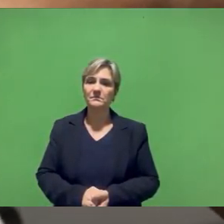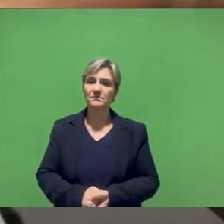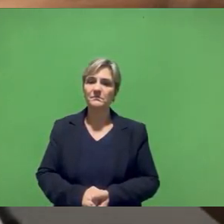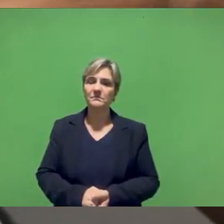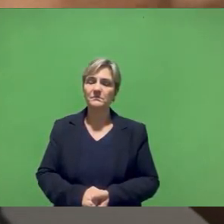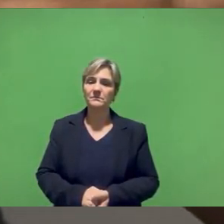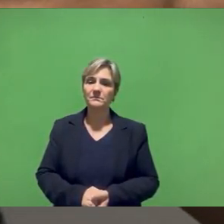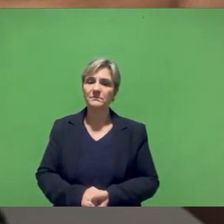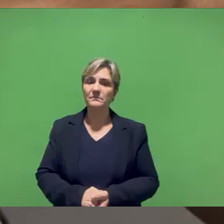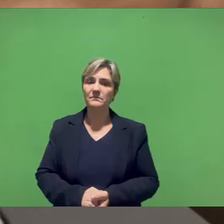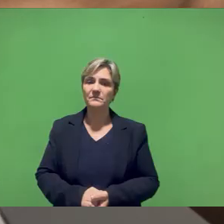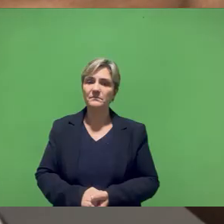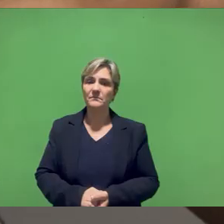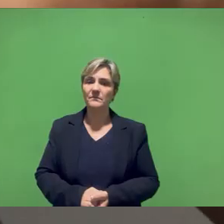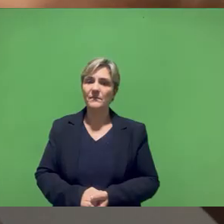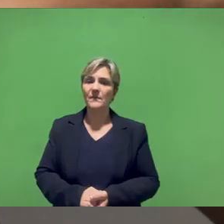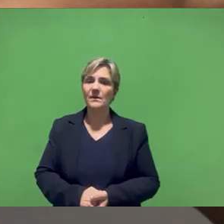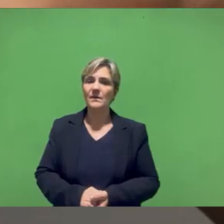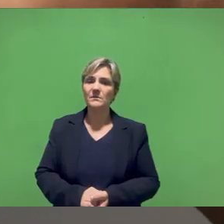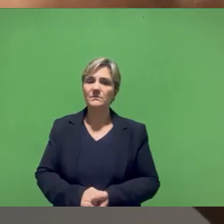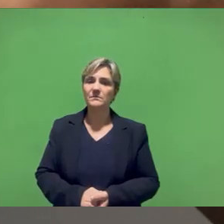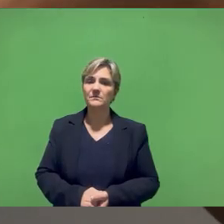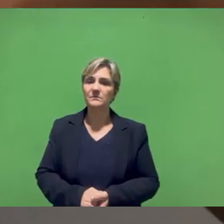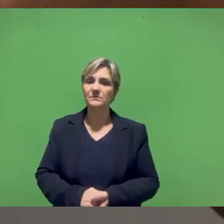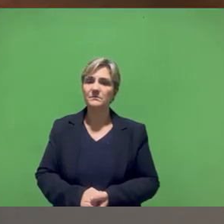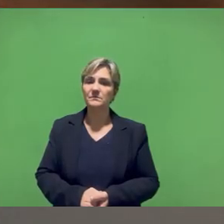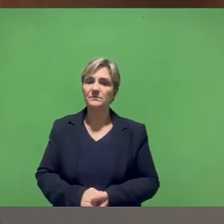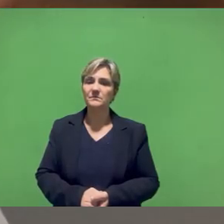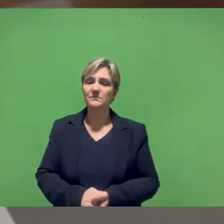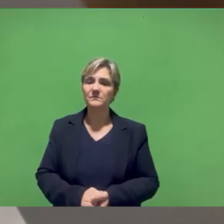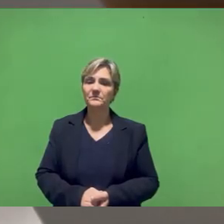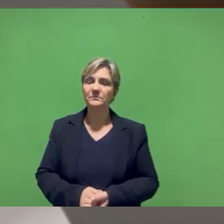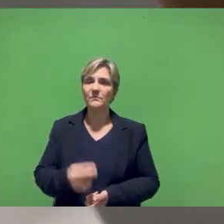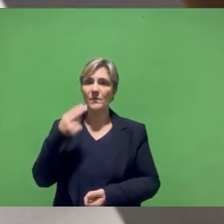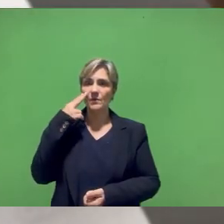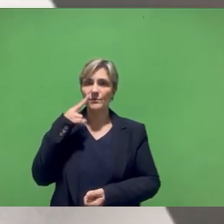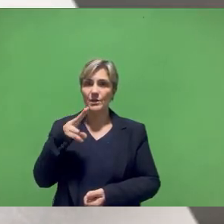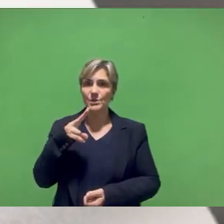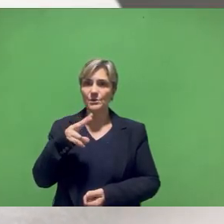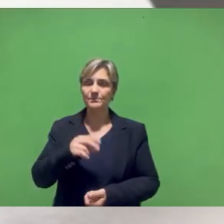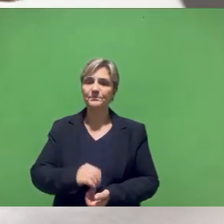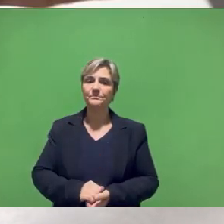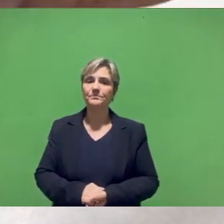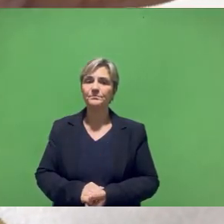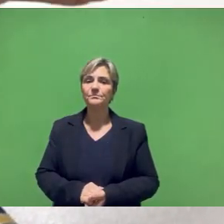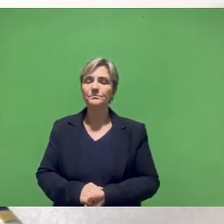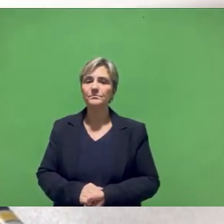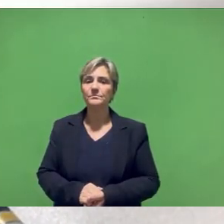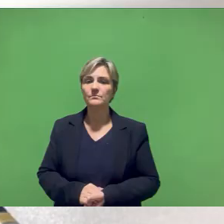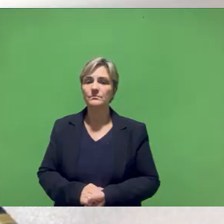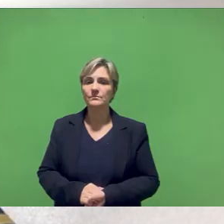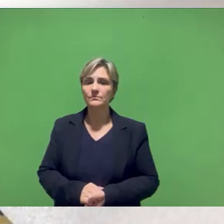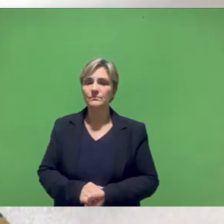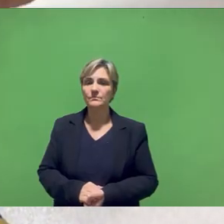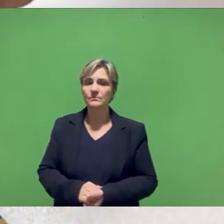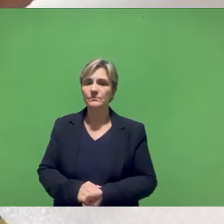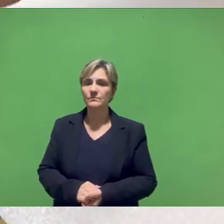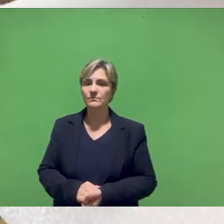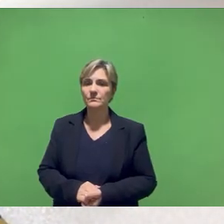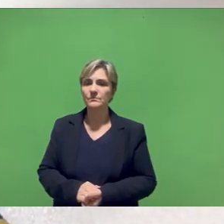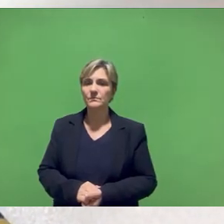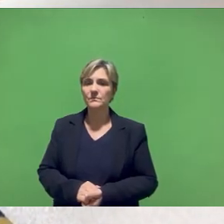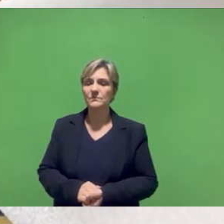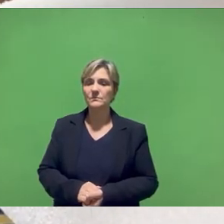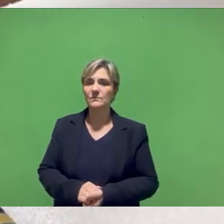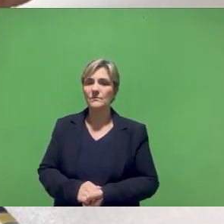nem um cigarro. Segurei aqui em cima, deixei o dedão para ter mais firmeza e aperto.